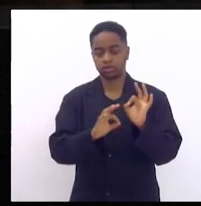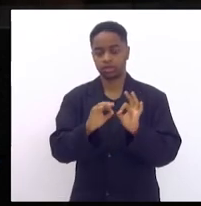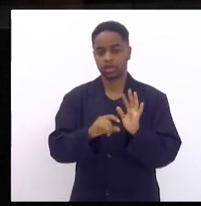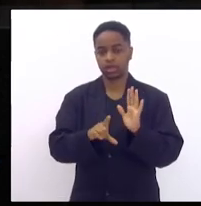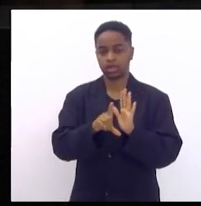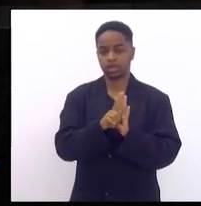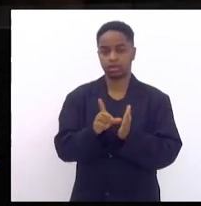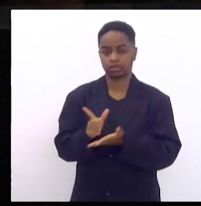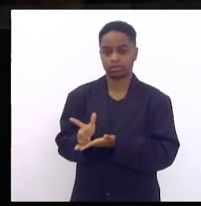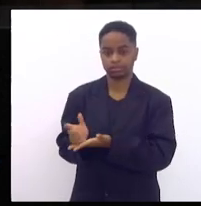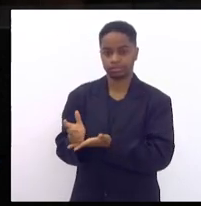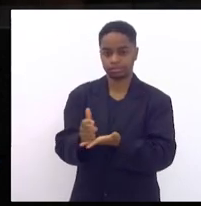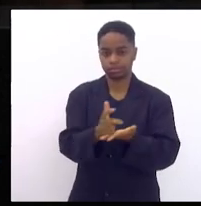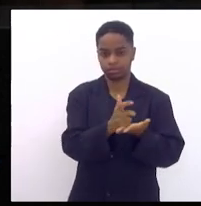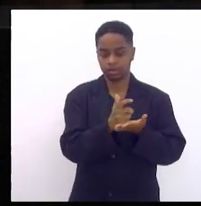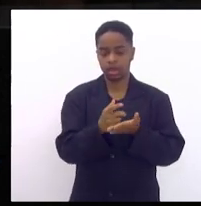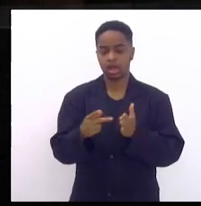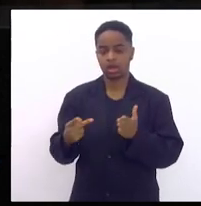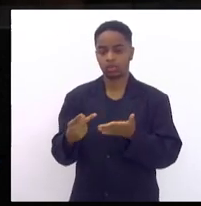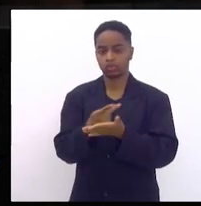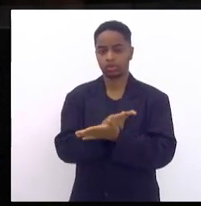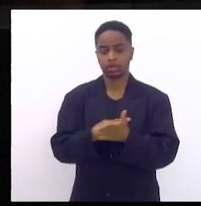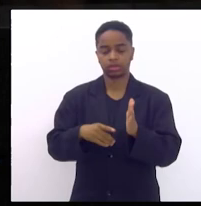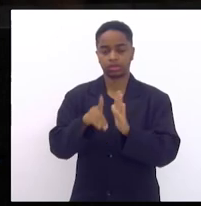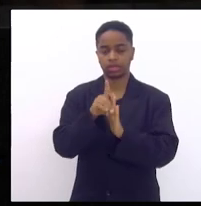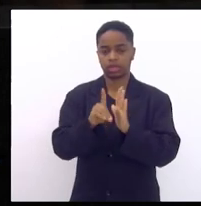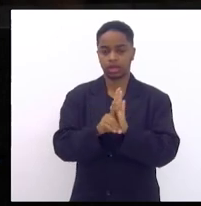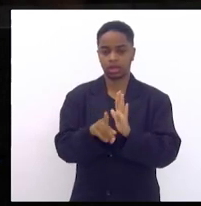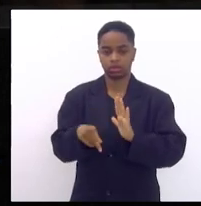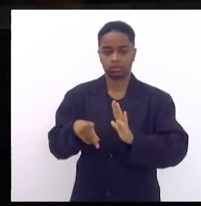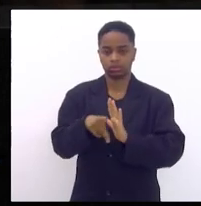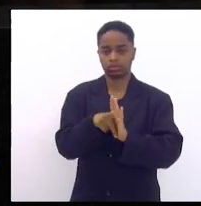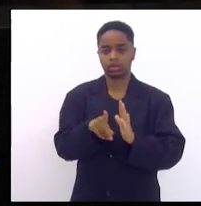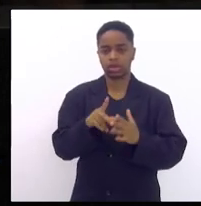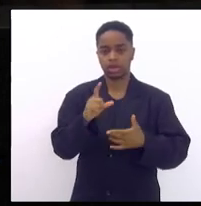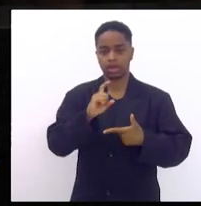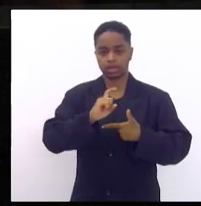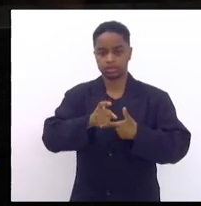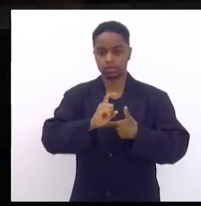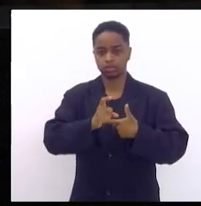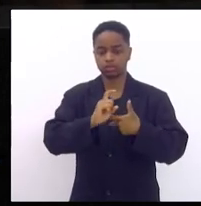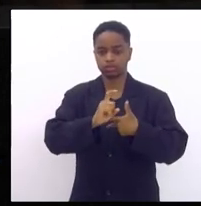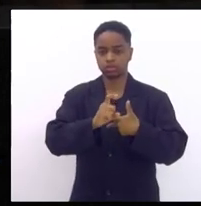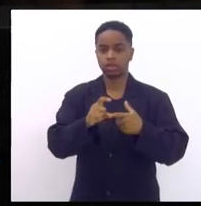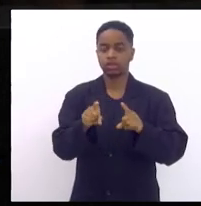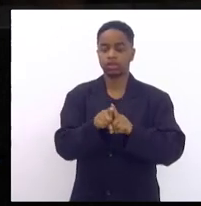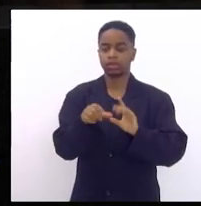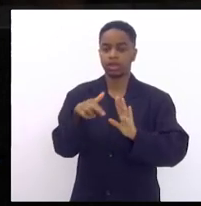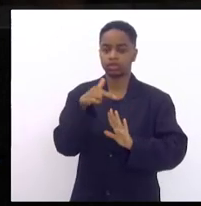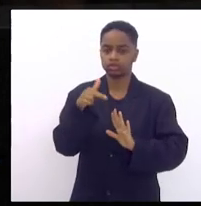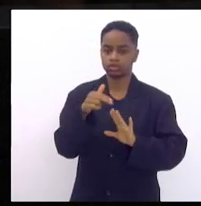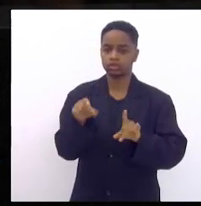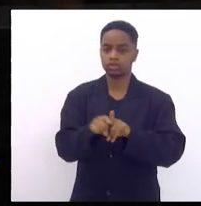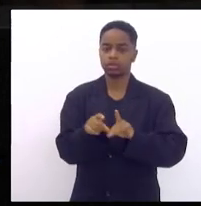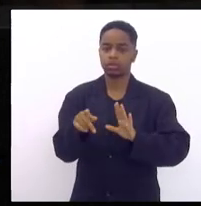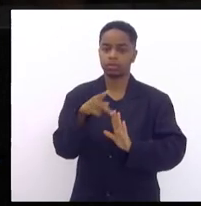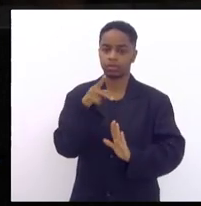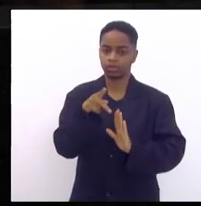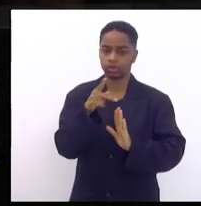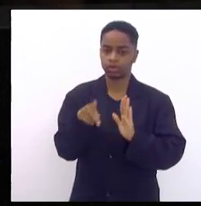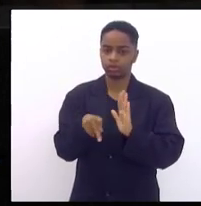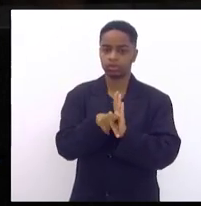tributárias, feitas por decreto do Executivo e até mesmo por resoluções e portarias